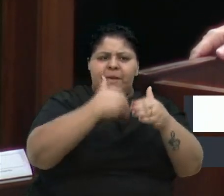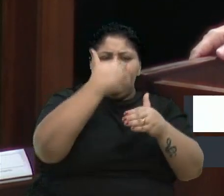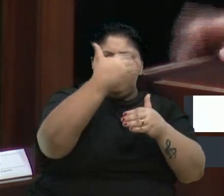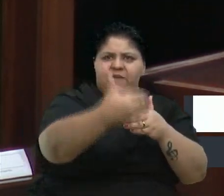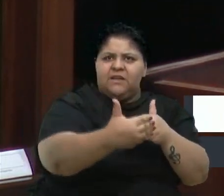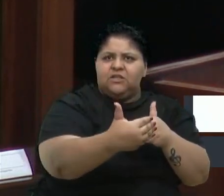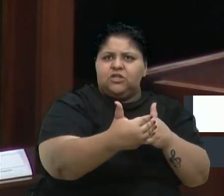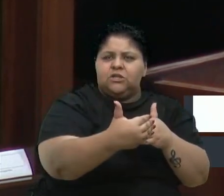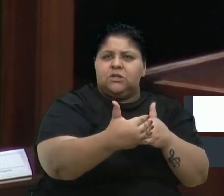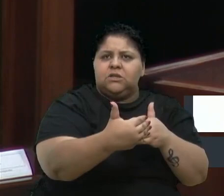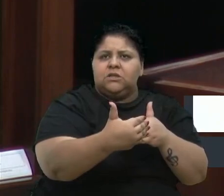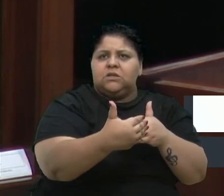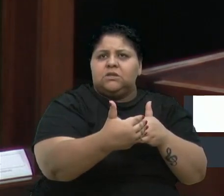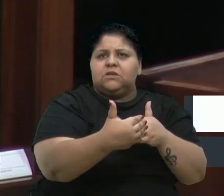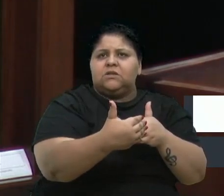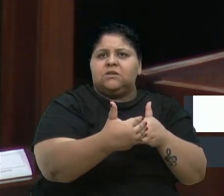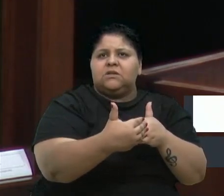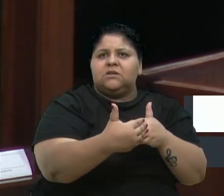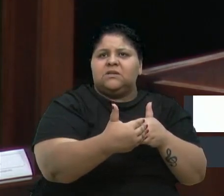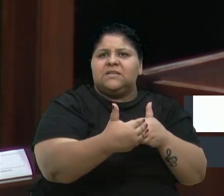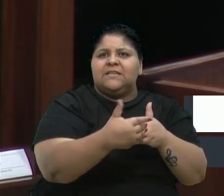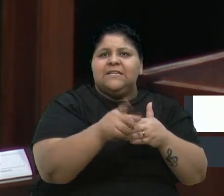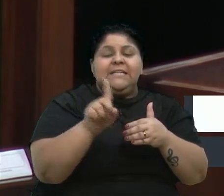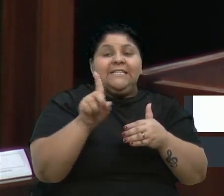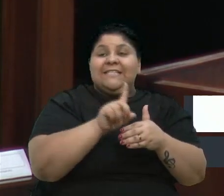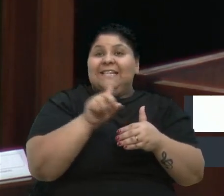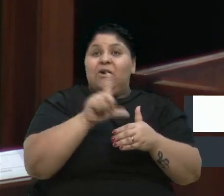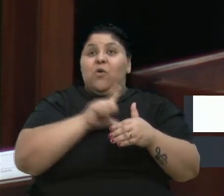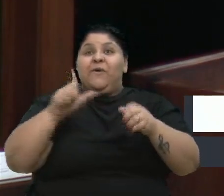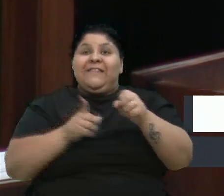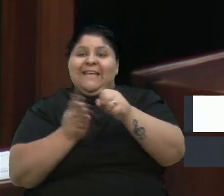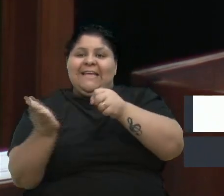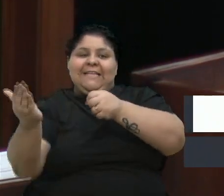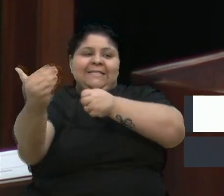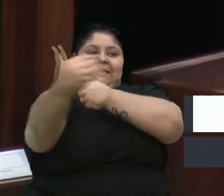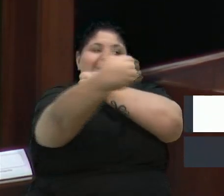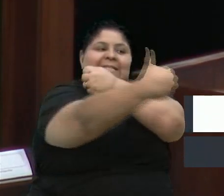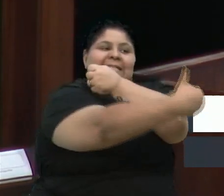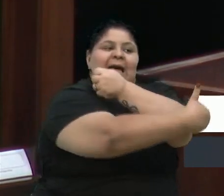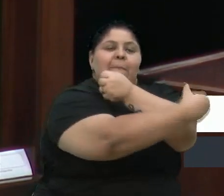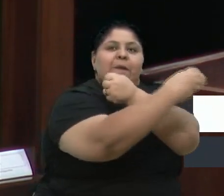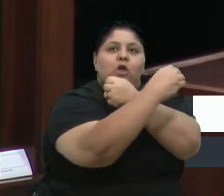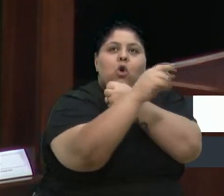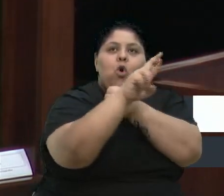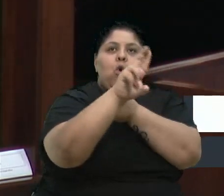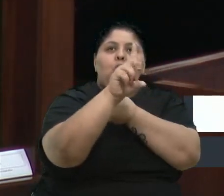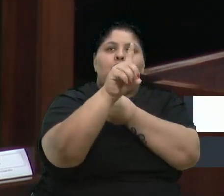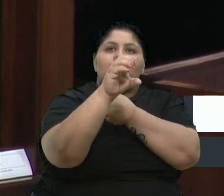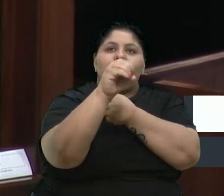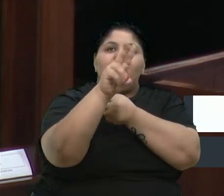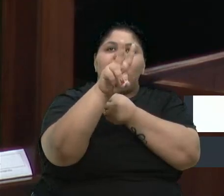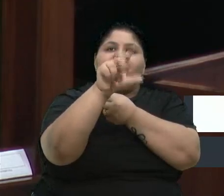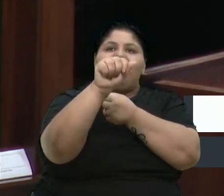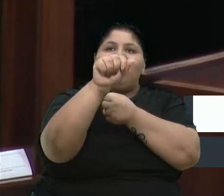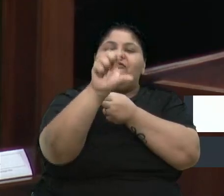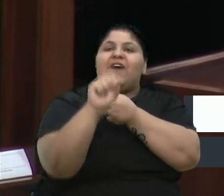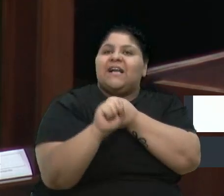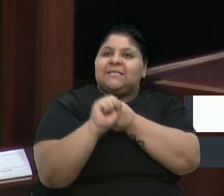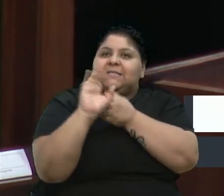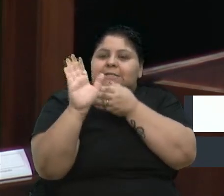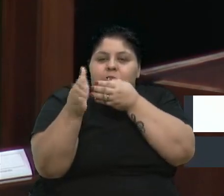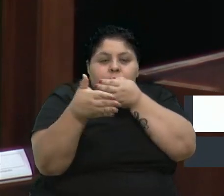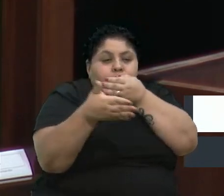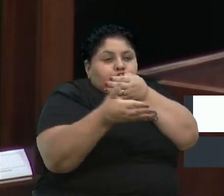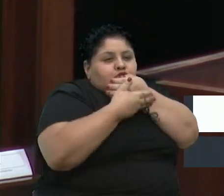das Etnias. Não, tem que entrar pelo Ordovás. É pela parte de trás, escondido, num